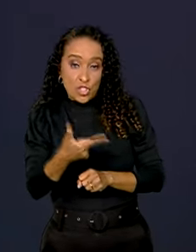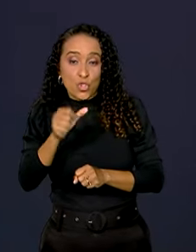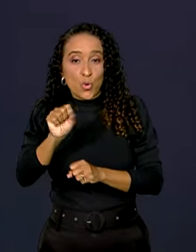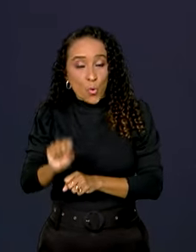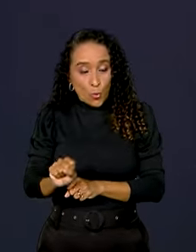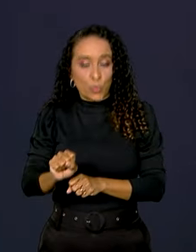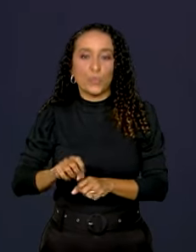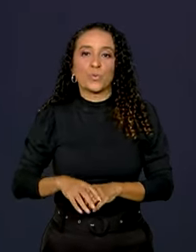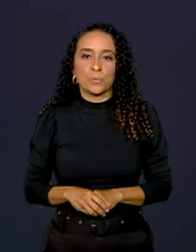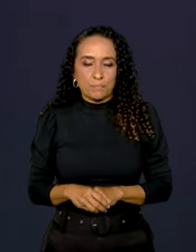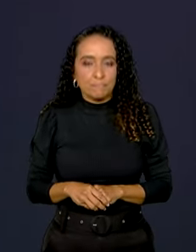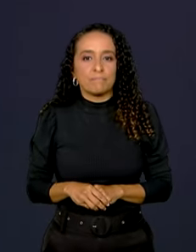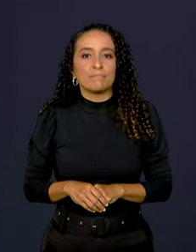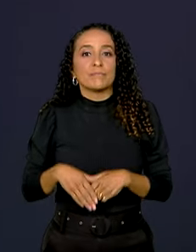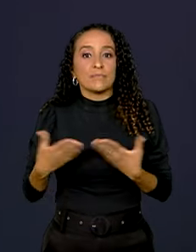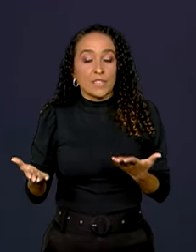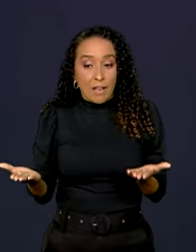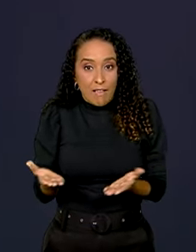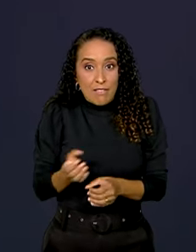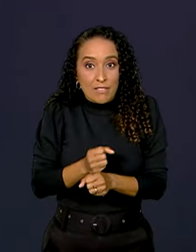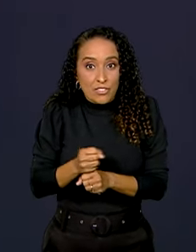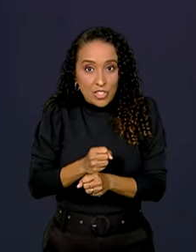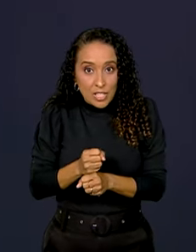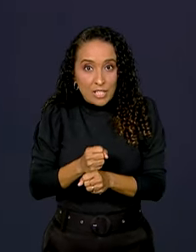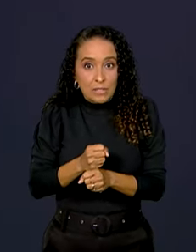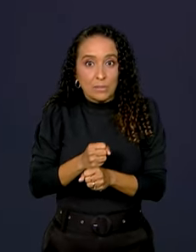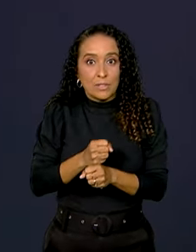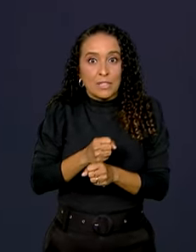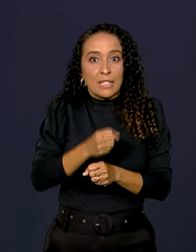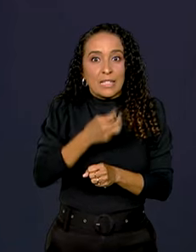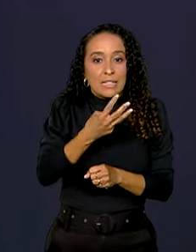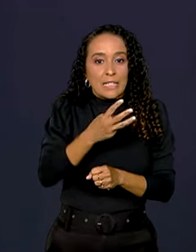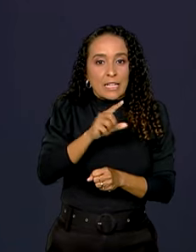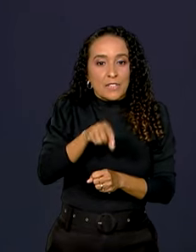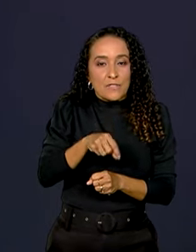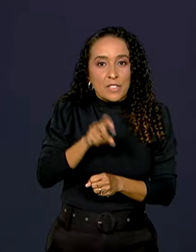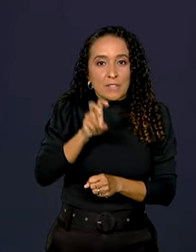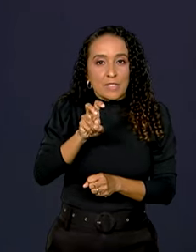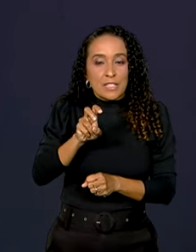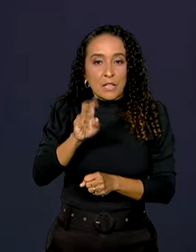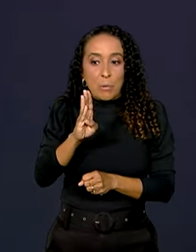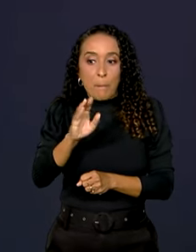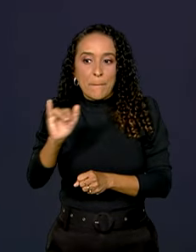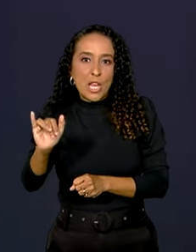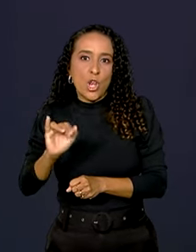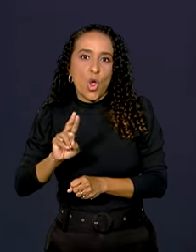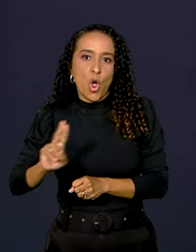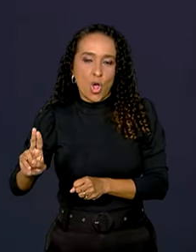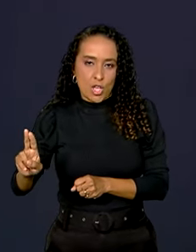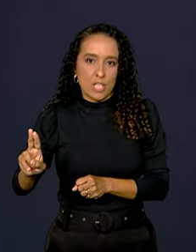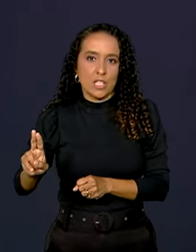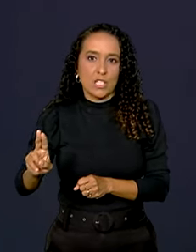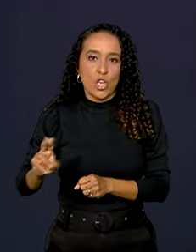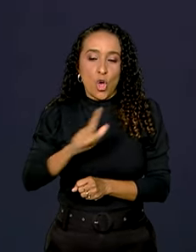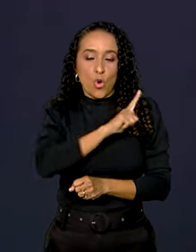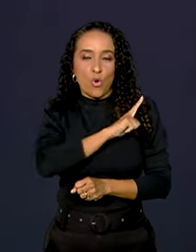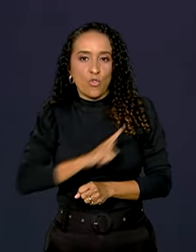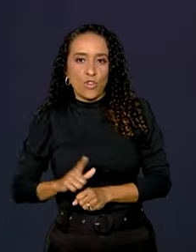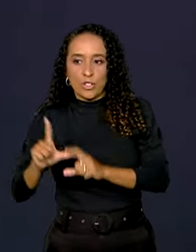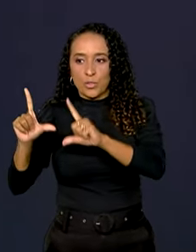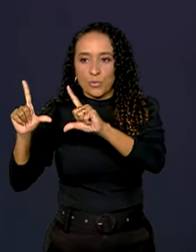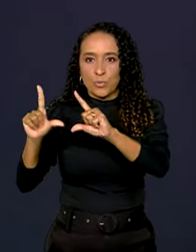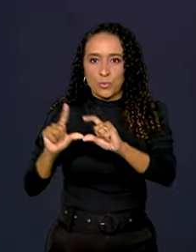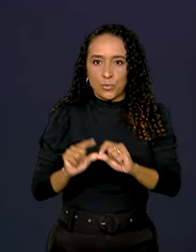2028. Neste ano, 3,5 bilhões que o governo vai reduzir de